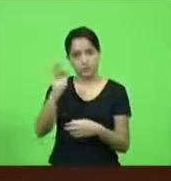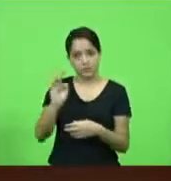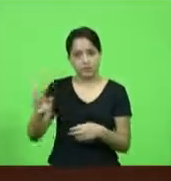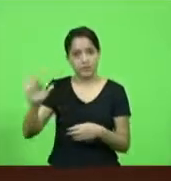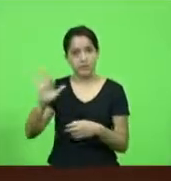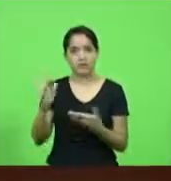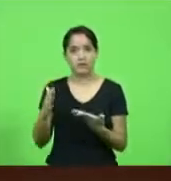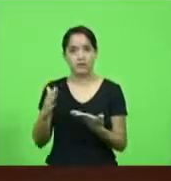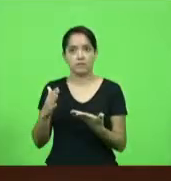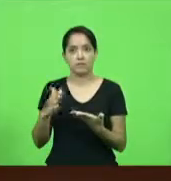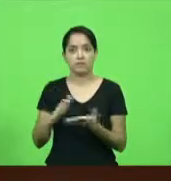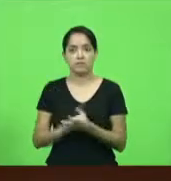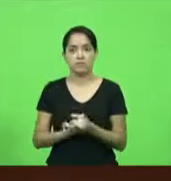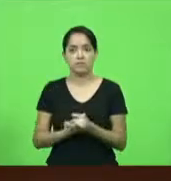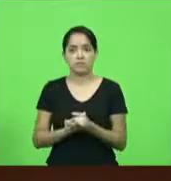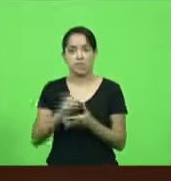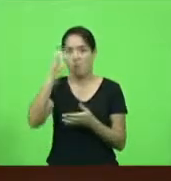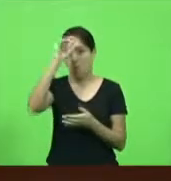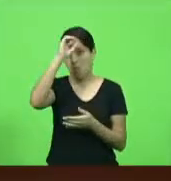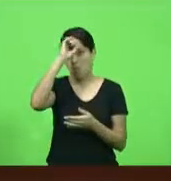Nós não somos bobos.